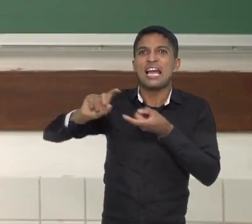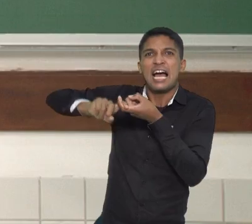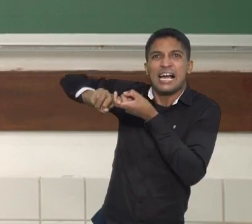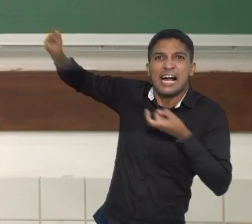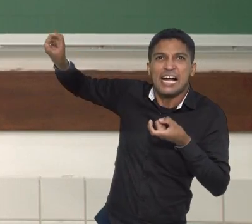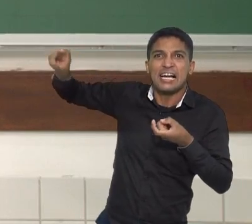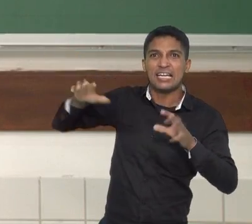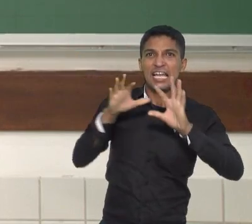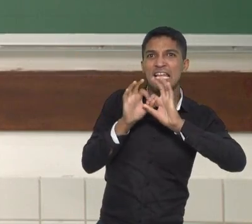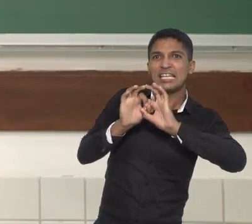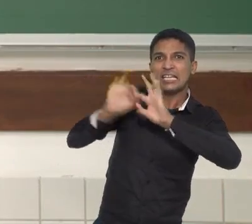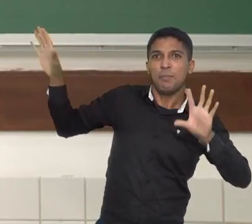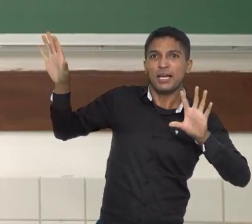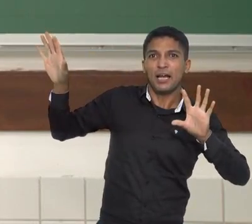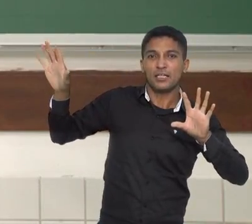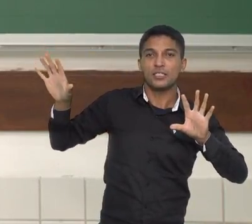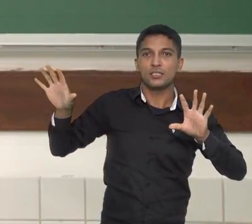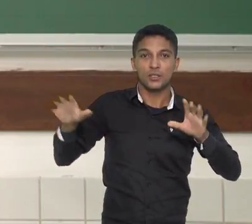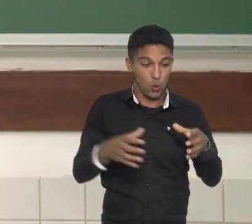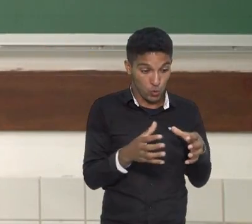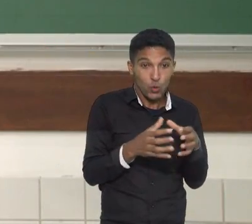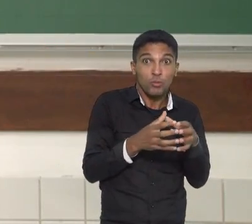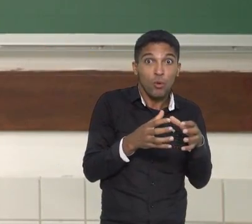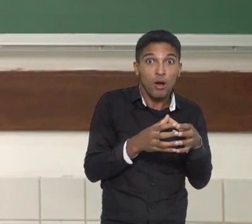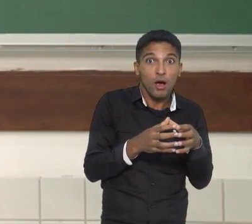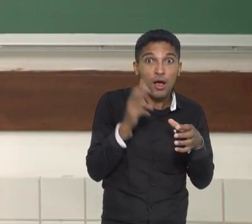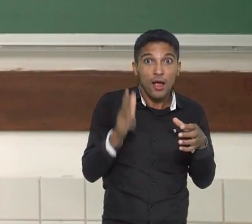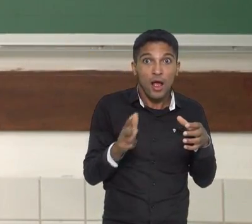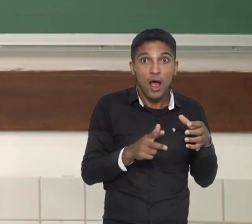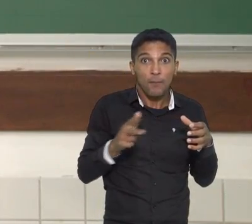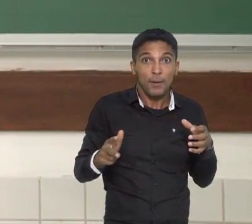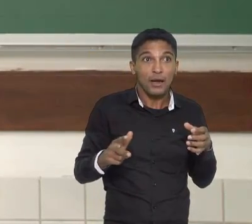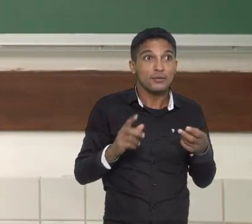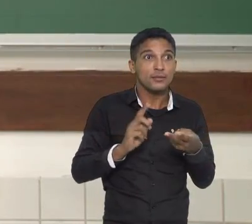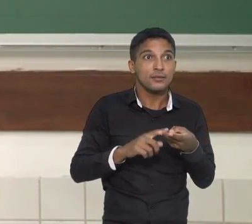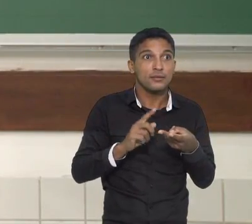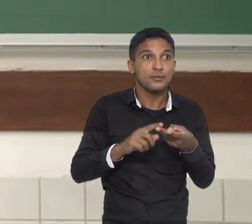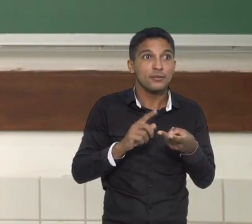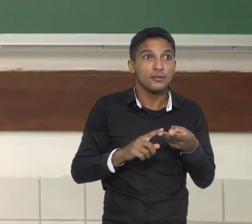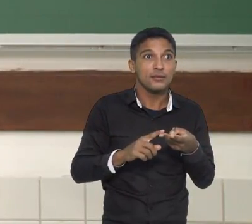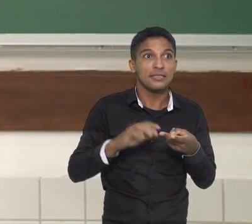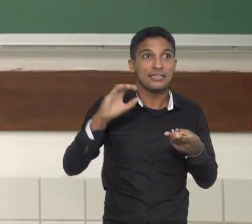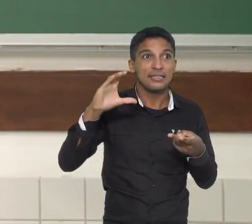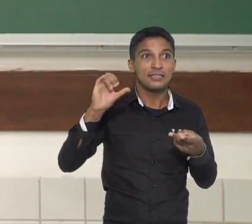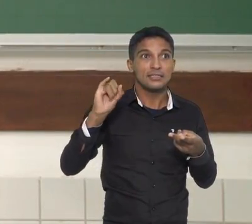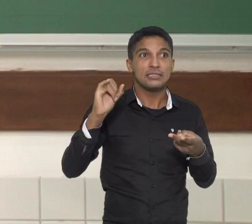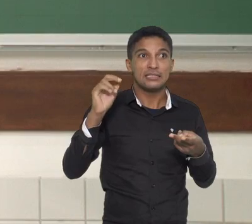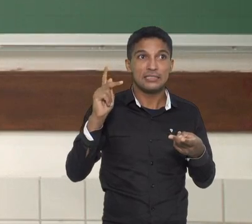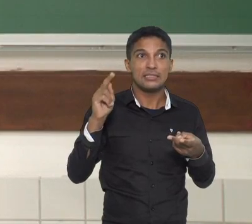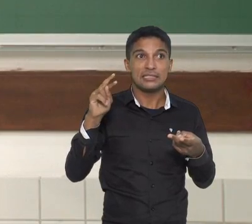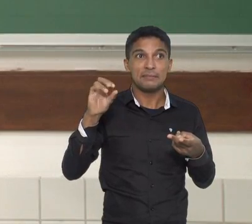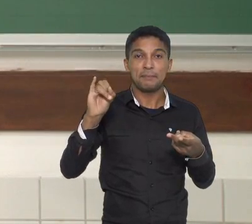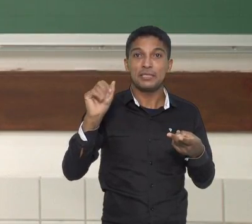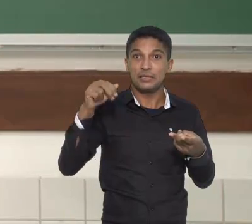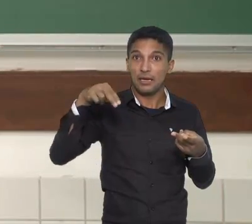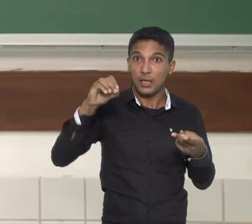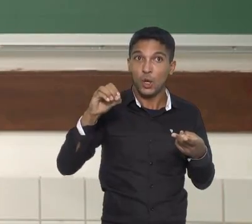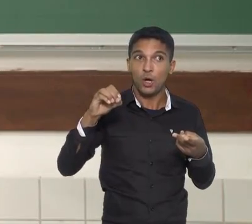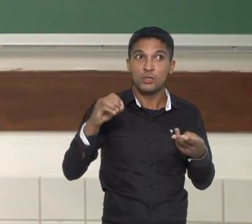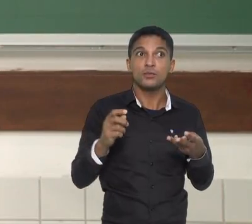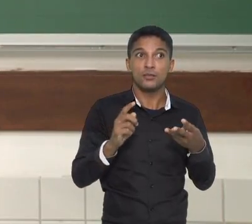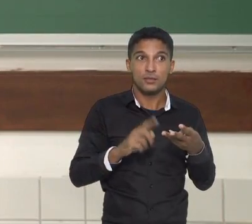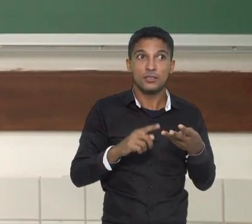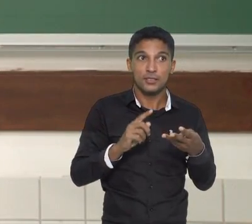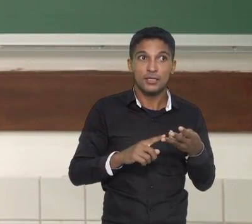Mineira. Então você tem pessoas com influência, tá? Só que tem um detalhe, enquanto lá em